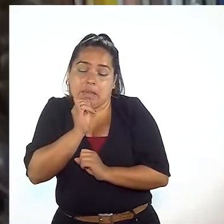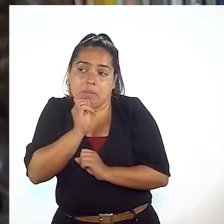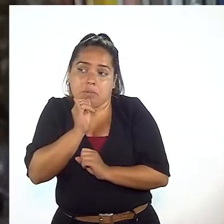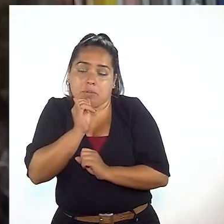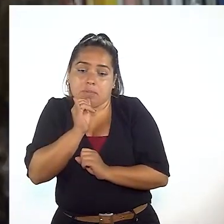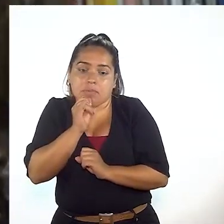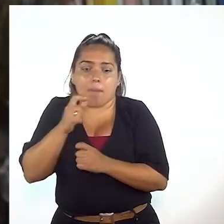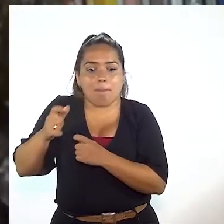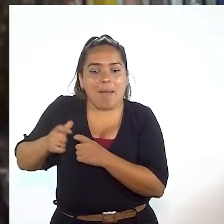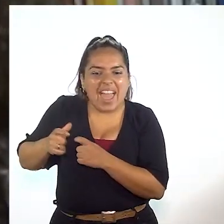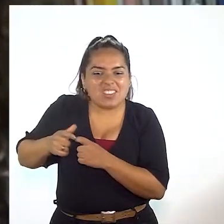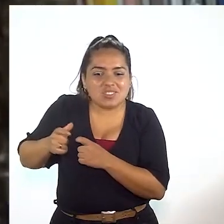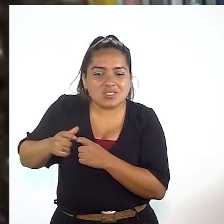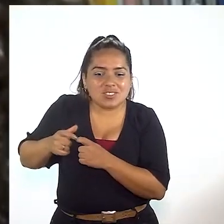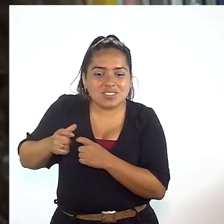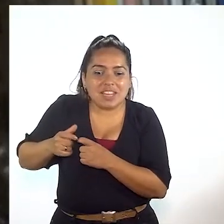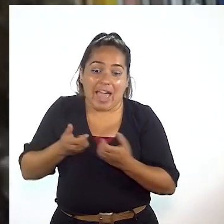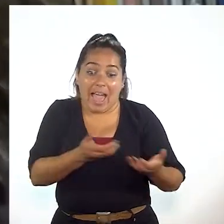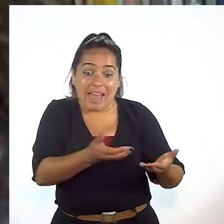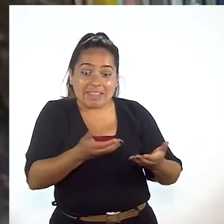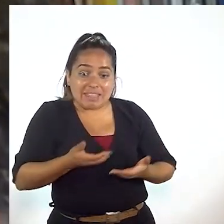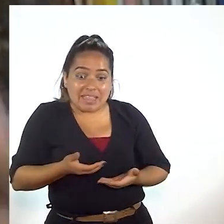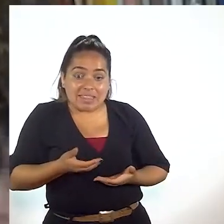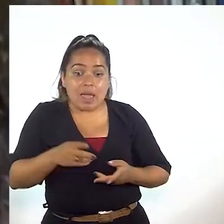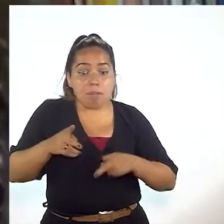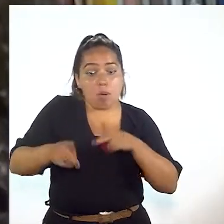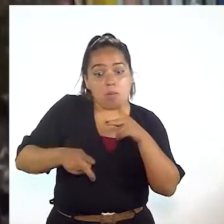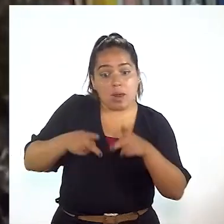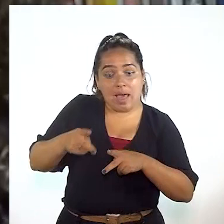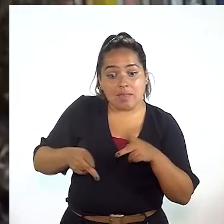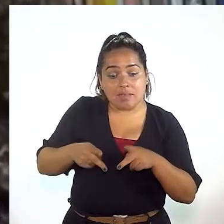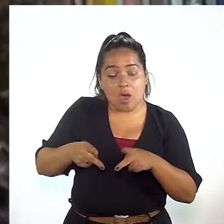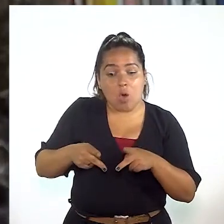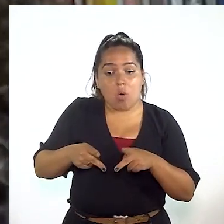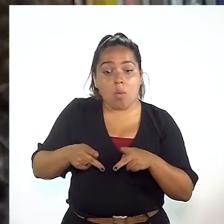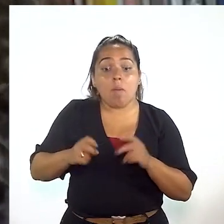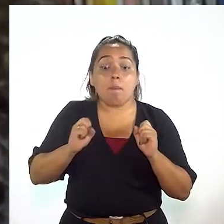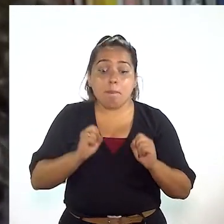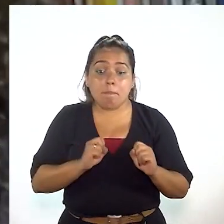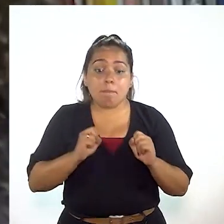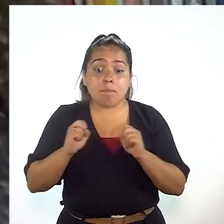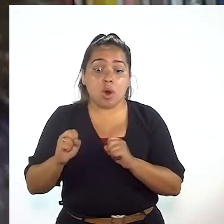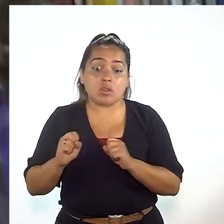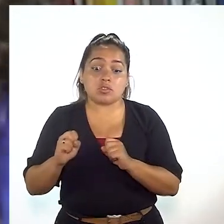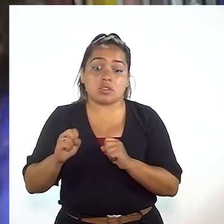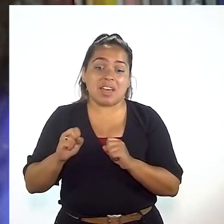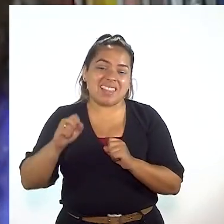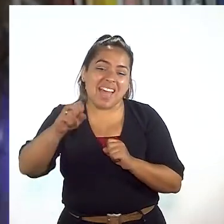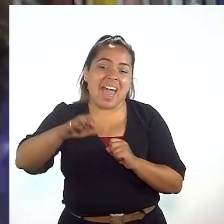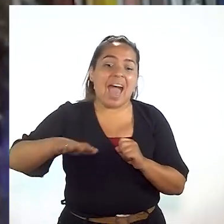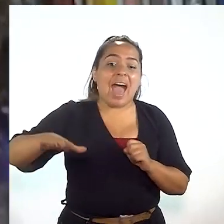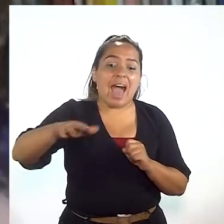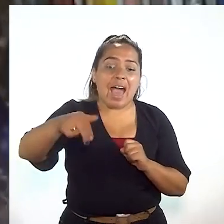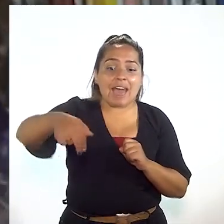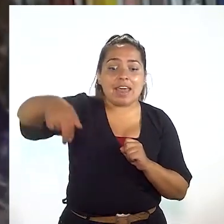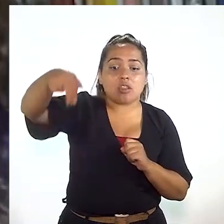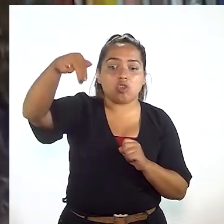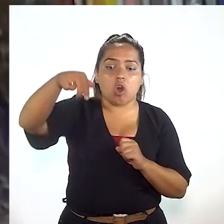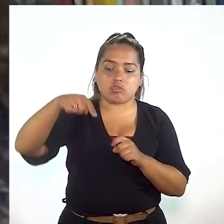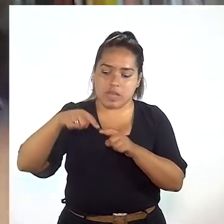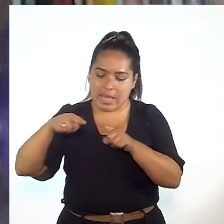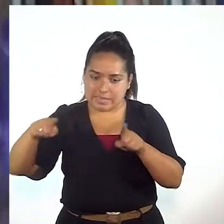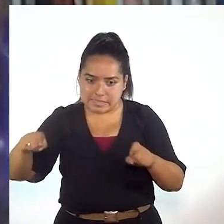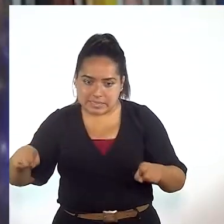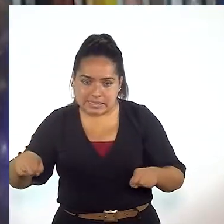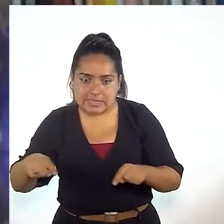gente tem na área da saúde, que podem funcionar, por exemplo, médicos, né, que para atender a população da Zona Norte, em vez